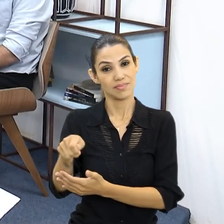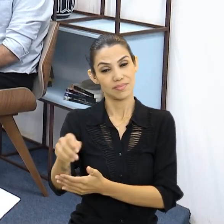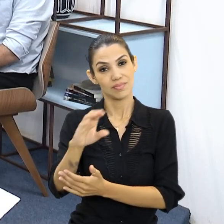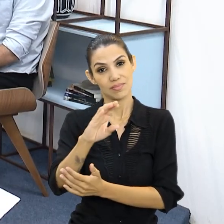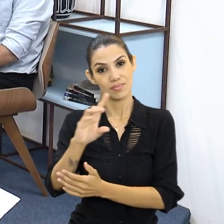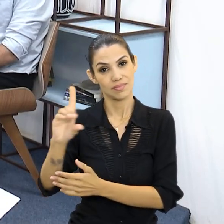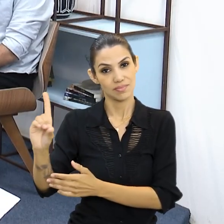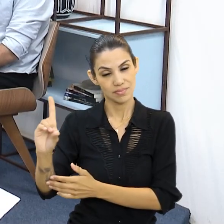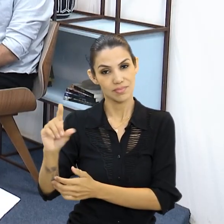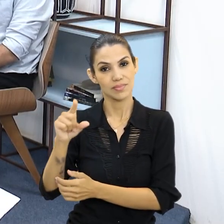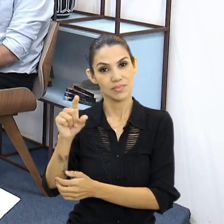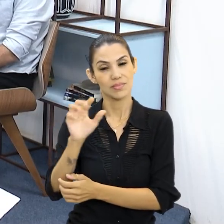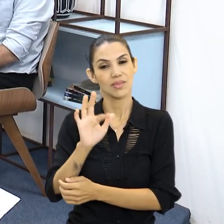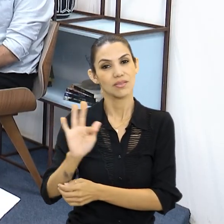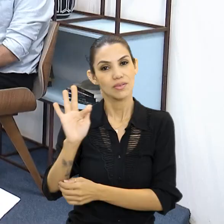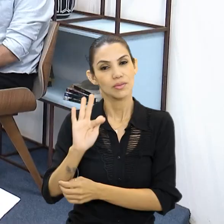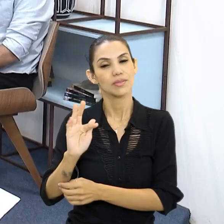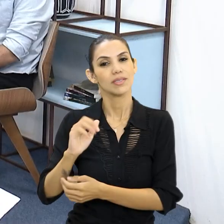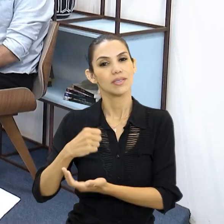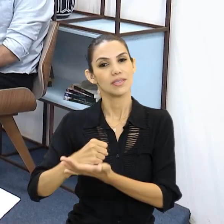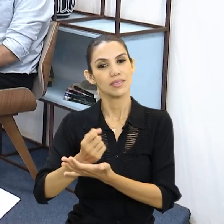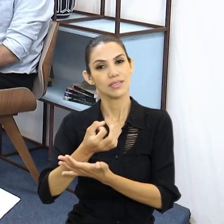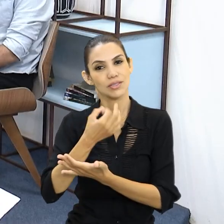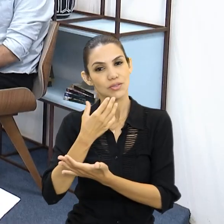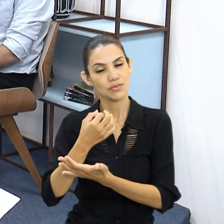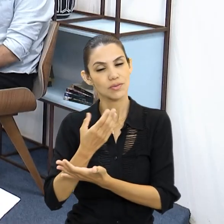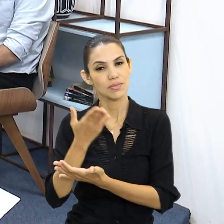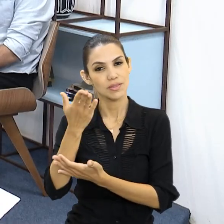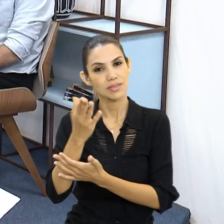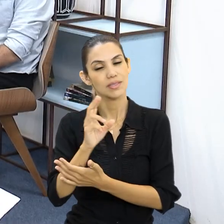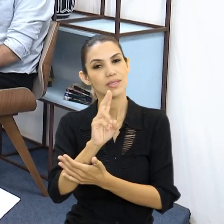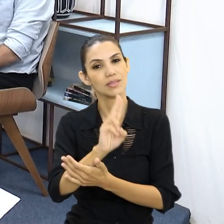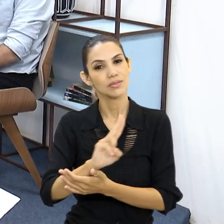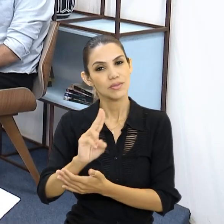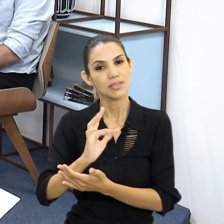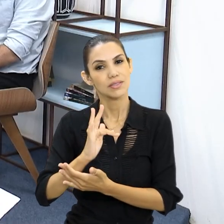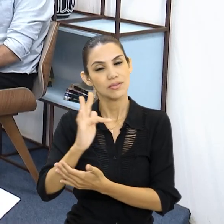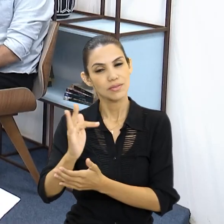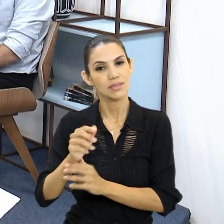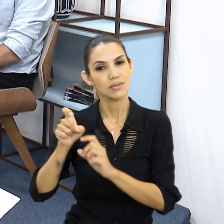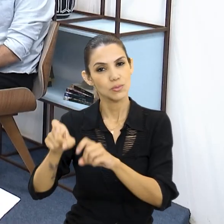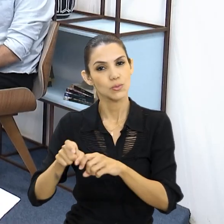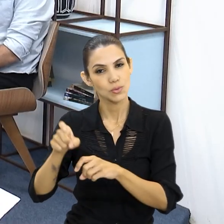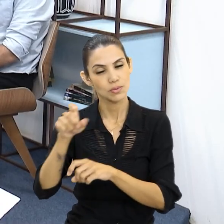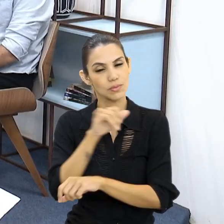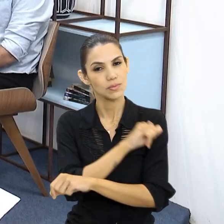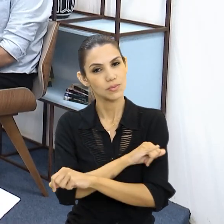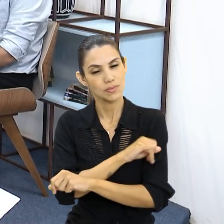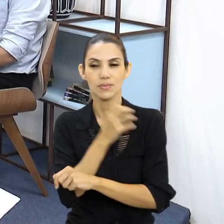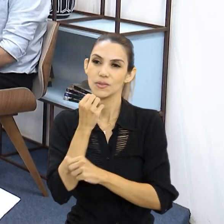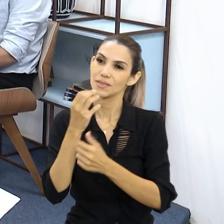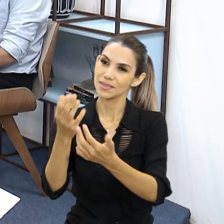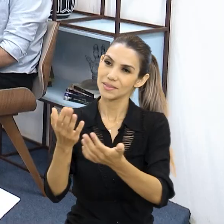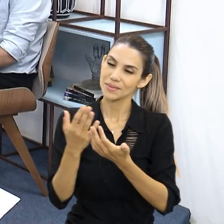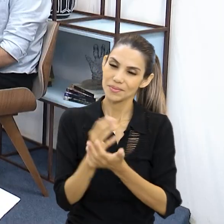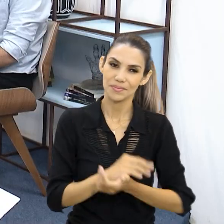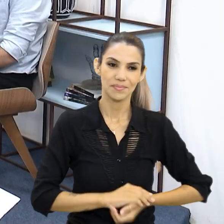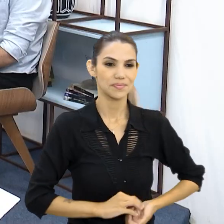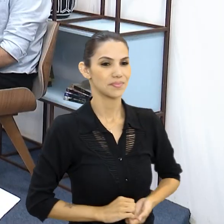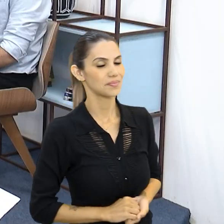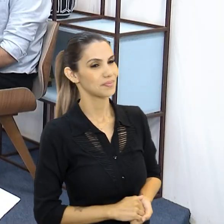da farmácia, da Escola de Farmácia, né, magistral da Universidade Federal Rural do Rio de Janeiro. Seja muito